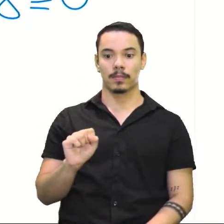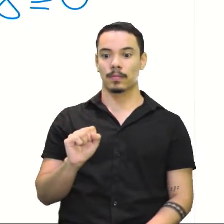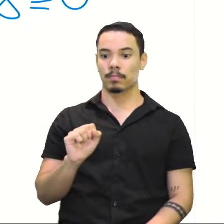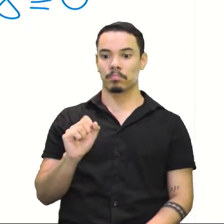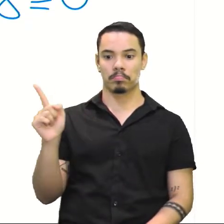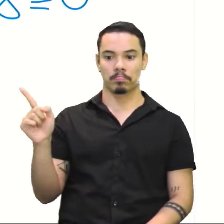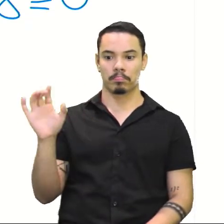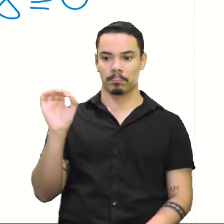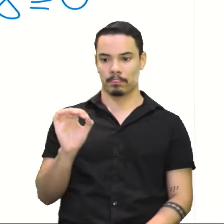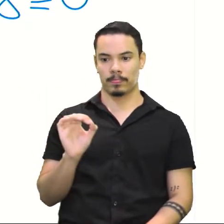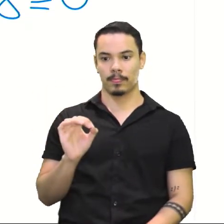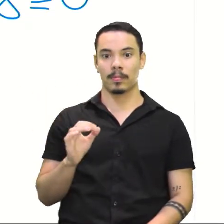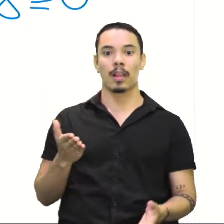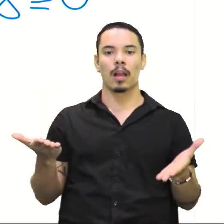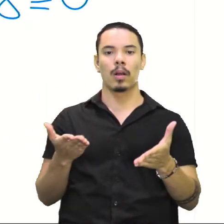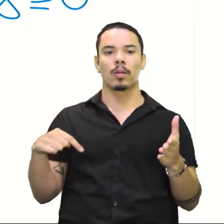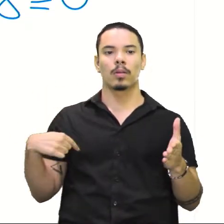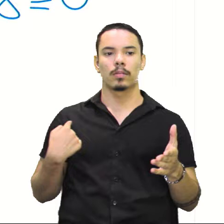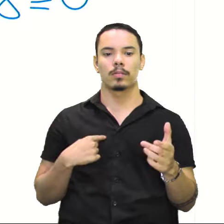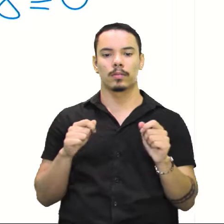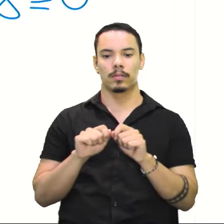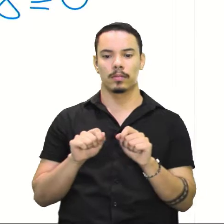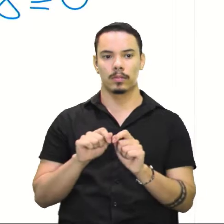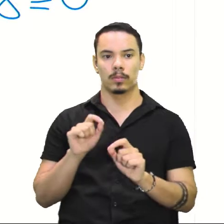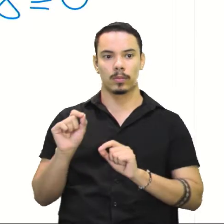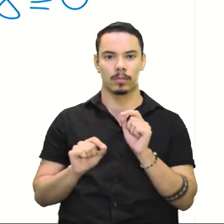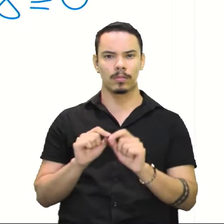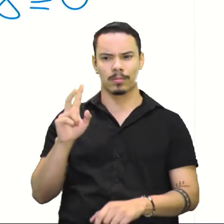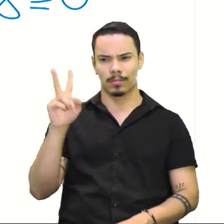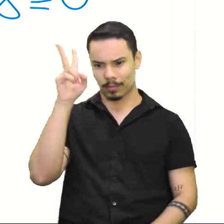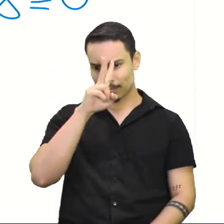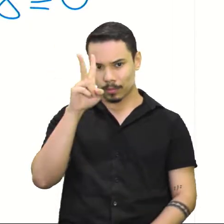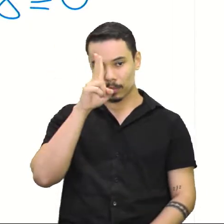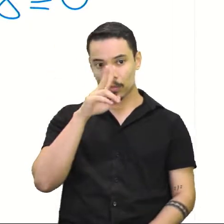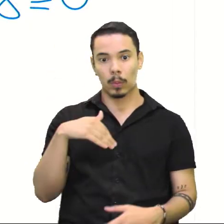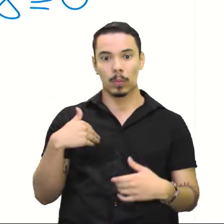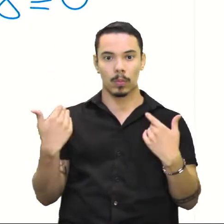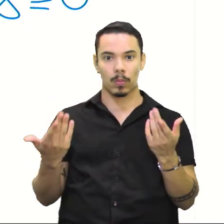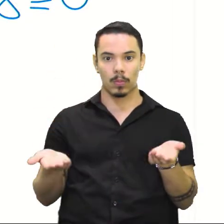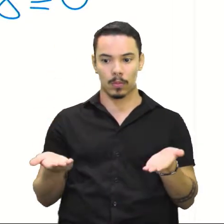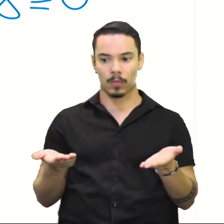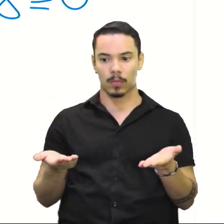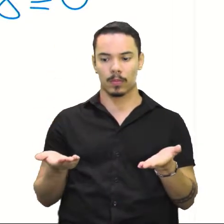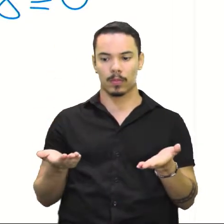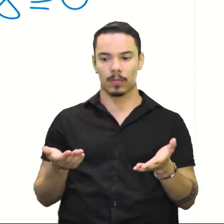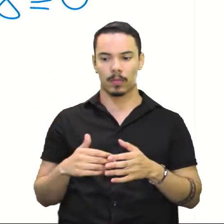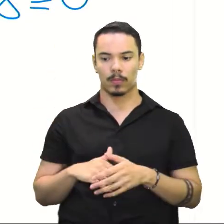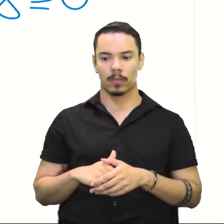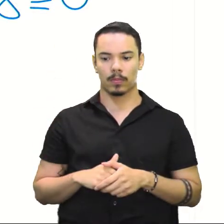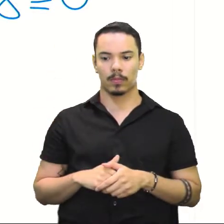0. Então, agora a gente vai fazer aquele trabalho, né? Qual é o trabalho?